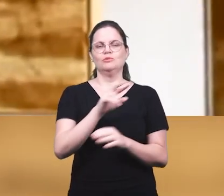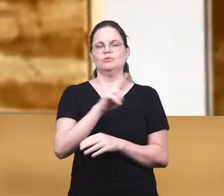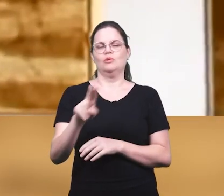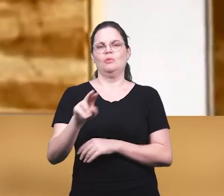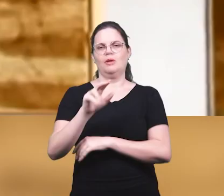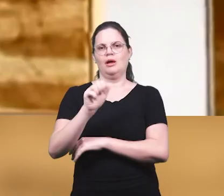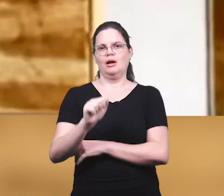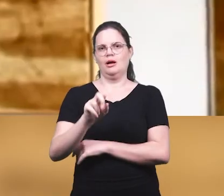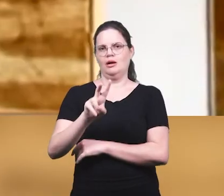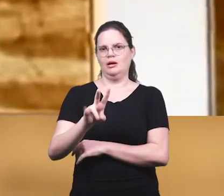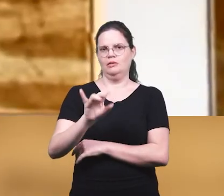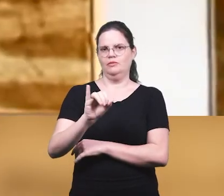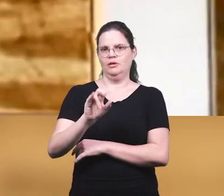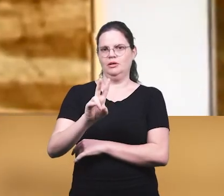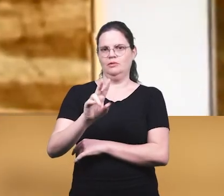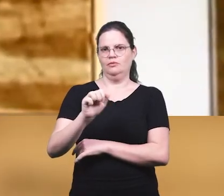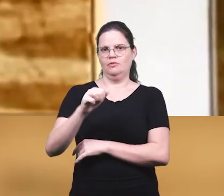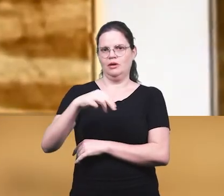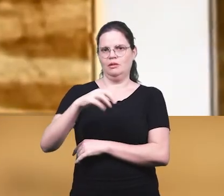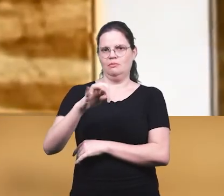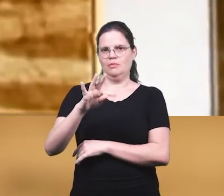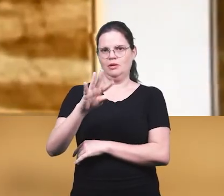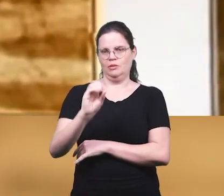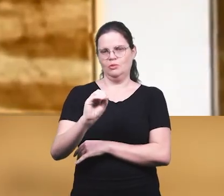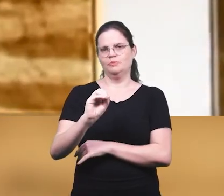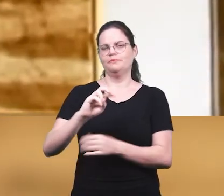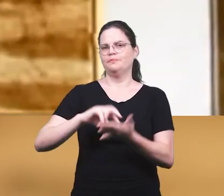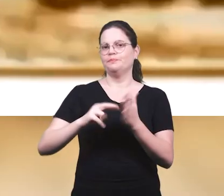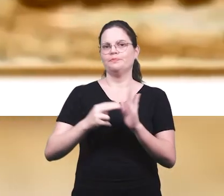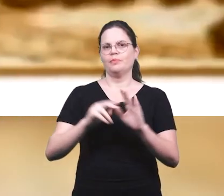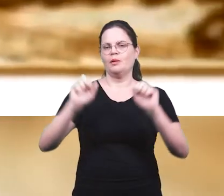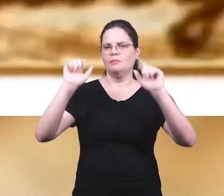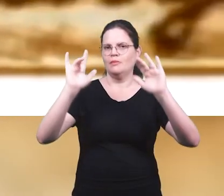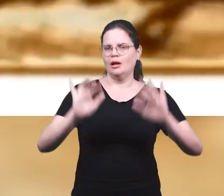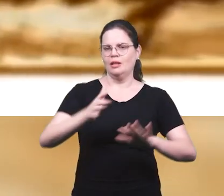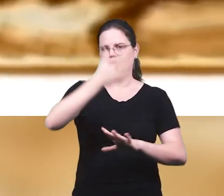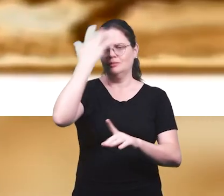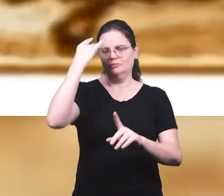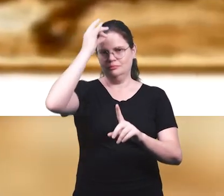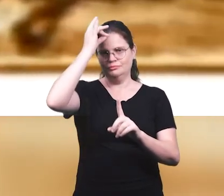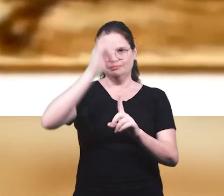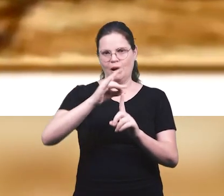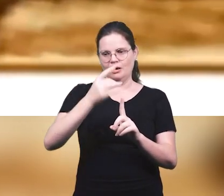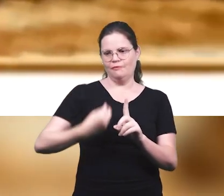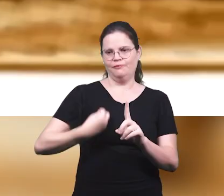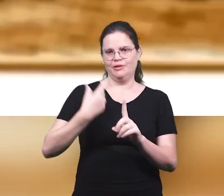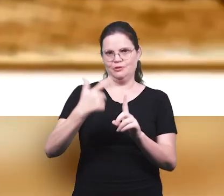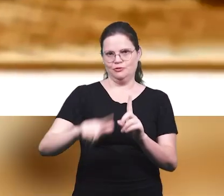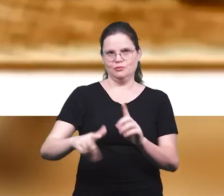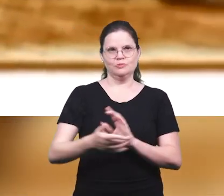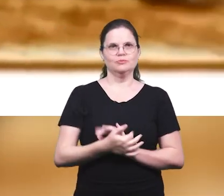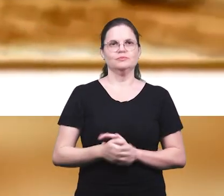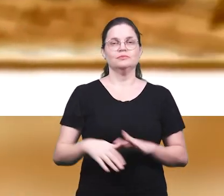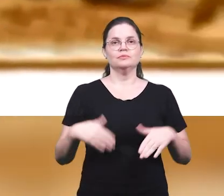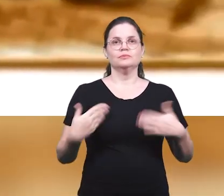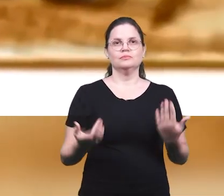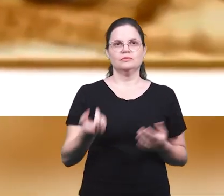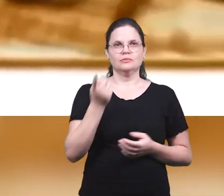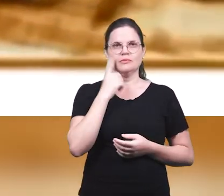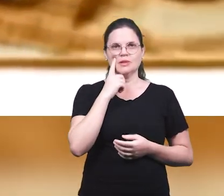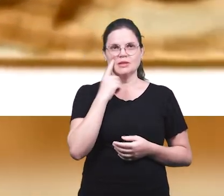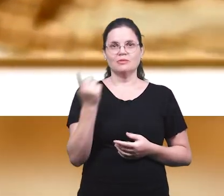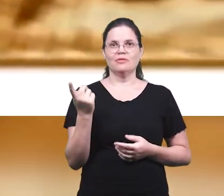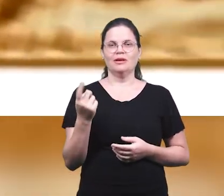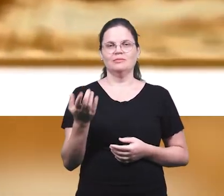Azusa. E olha que coincidência, né? Para nós não é coincidência. Mas veja, Jesus, quando nasceu, ele escolheu uma